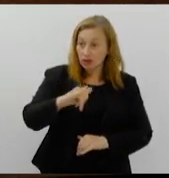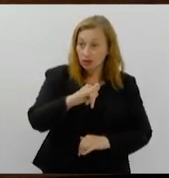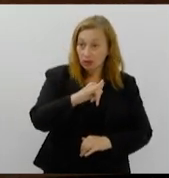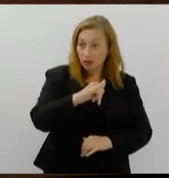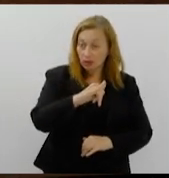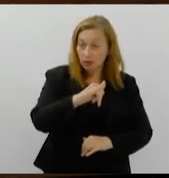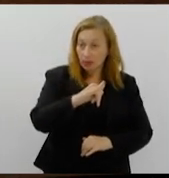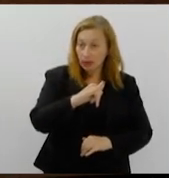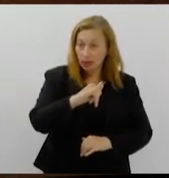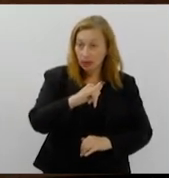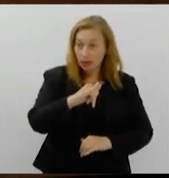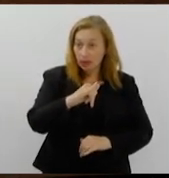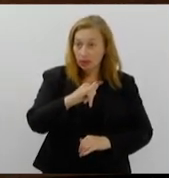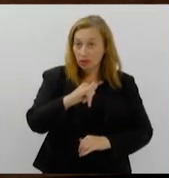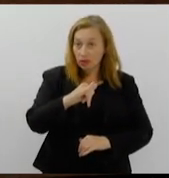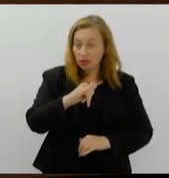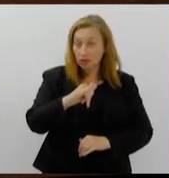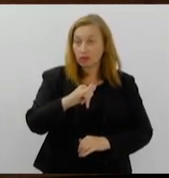com o aeroporto.